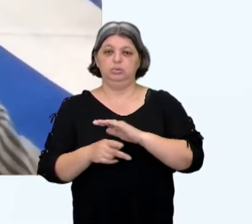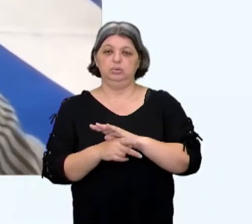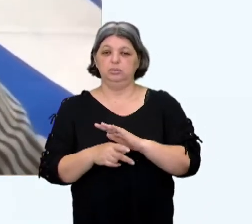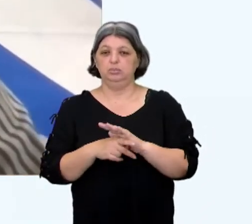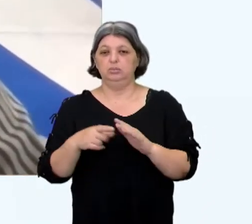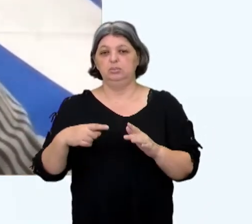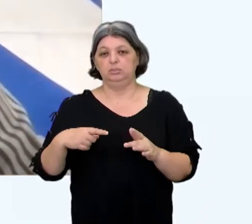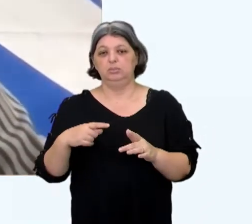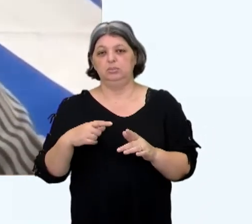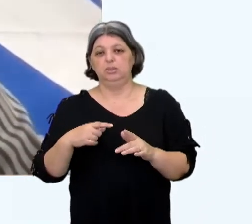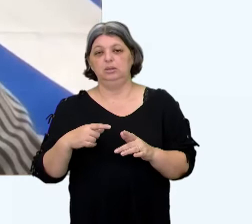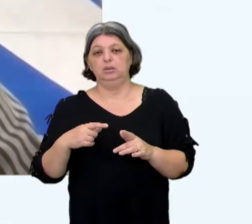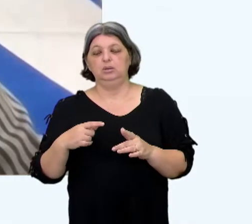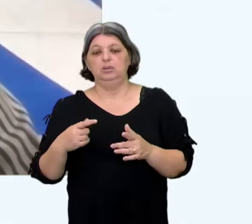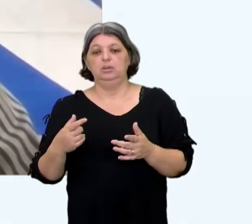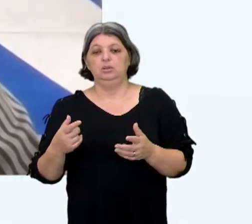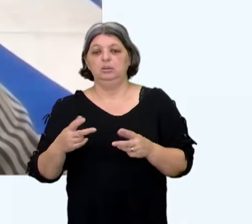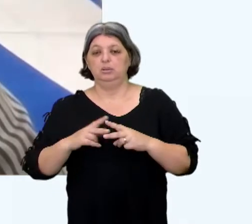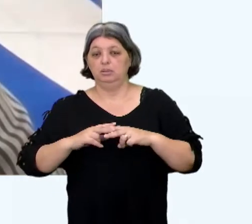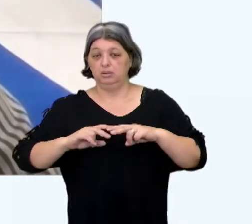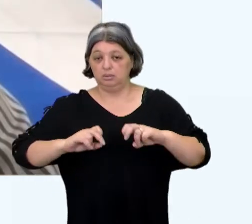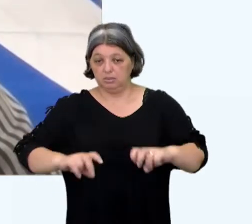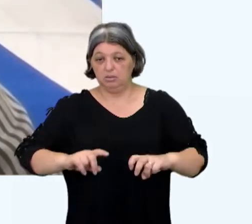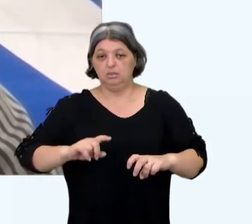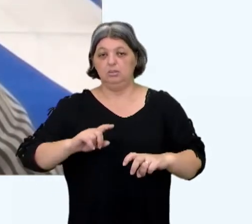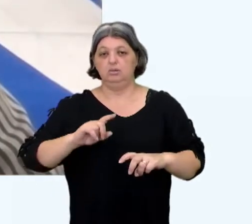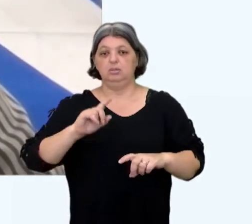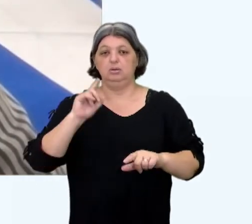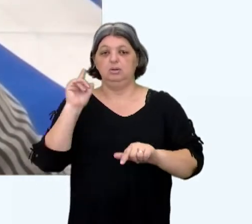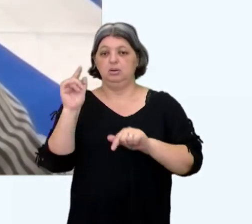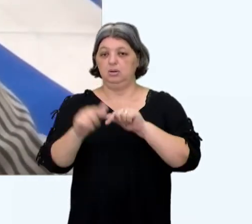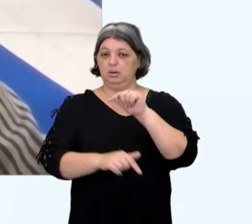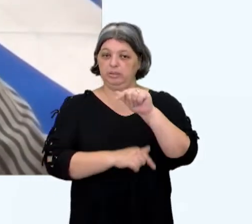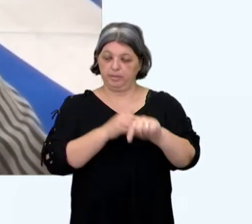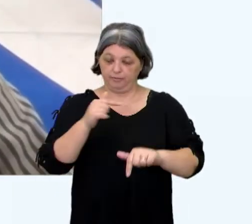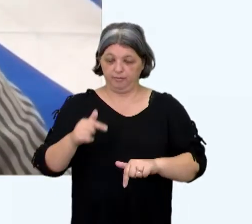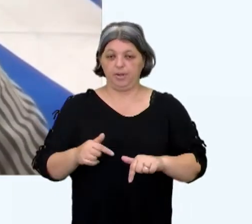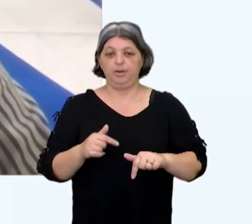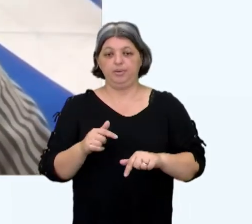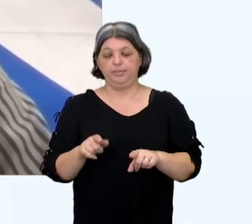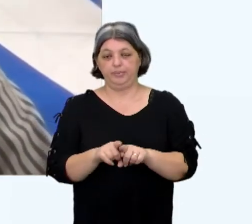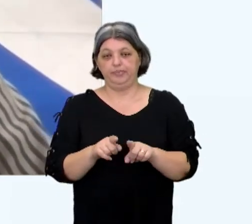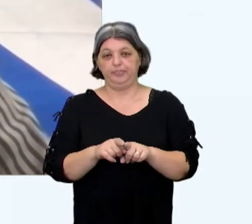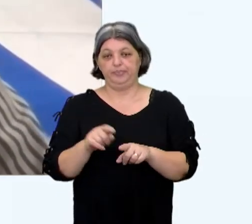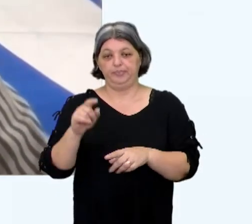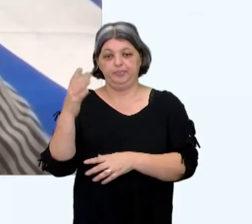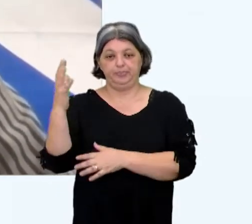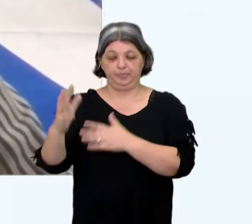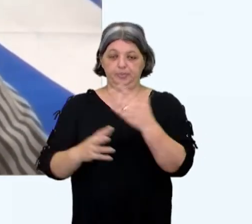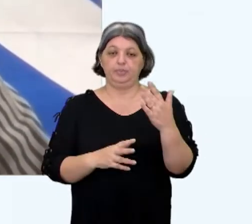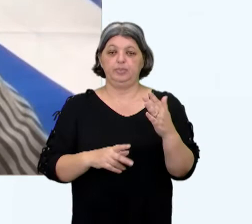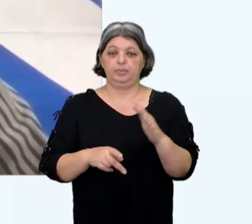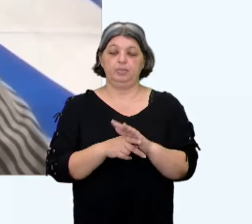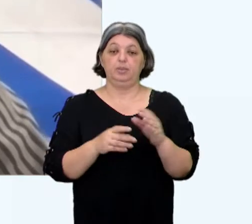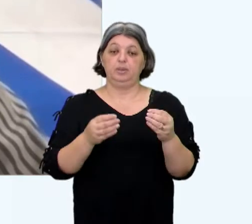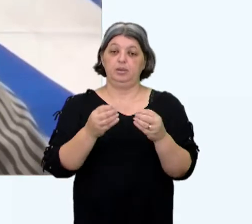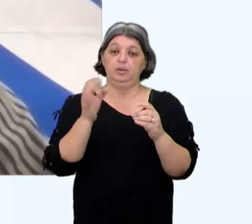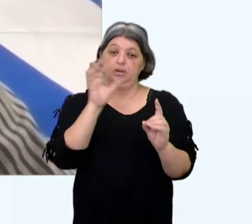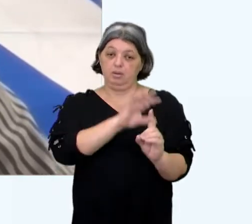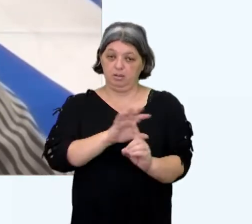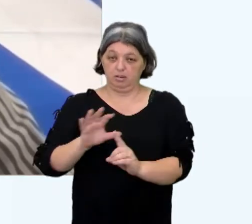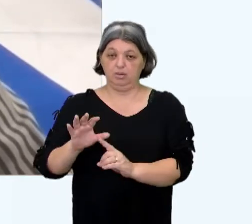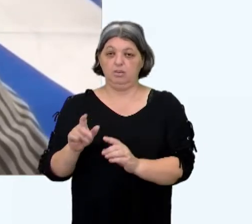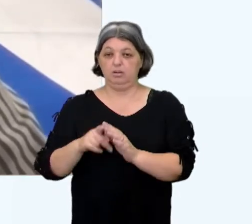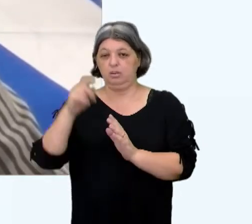algumas explotações de trabalhos humanos. E isso gera eventos. No Brasil, na verdade, ocorrem cerca